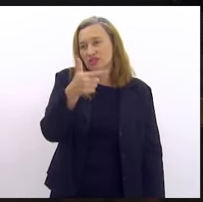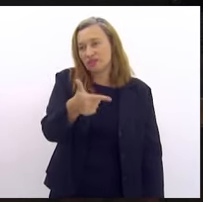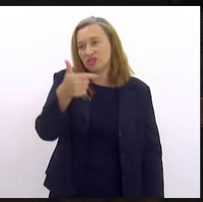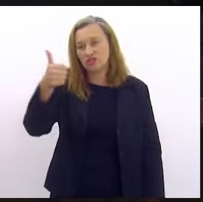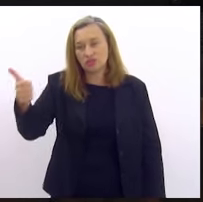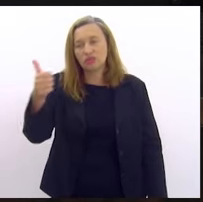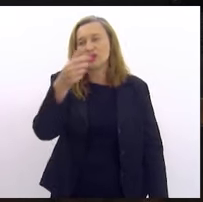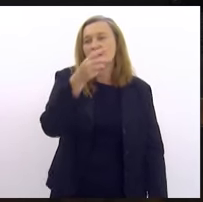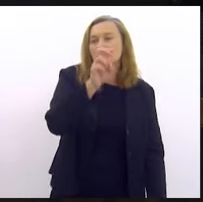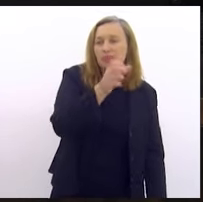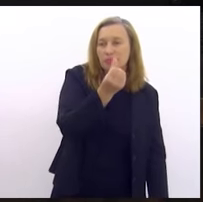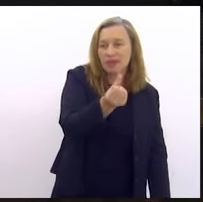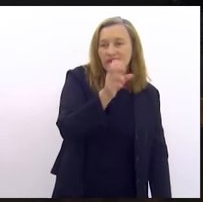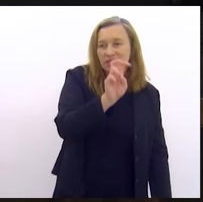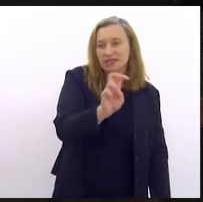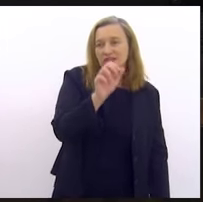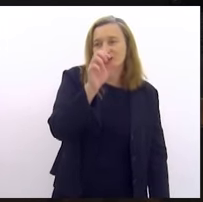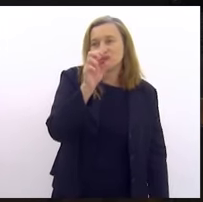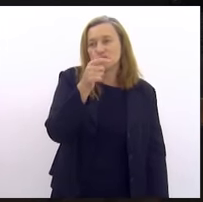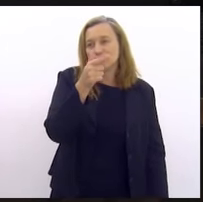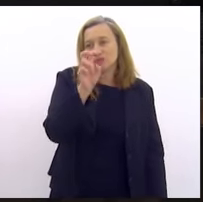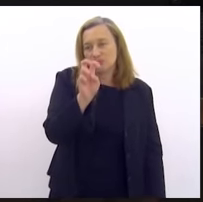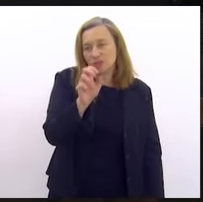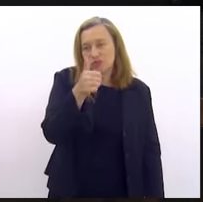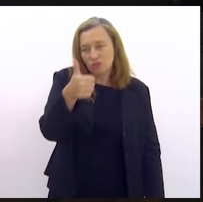3861-A/2021, 6520/22,